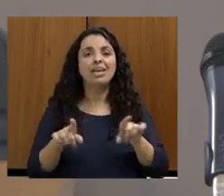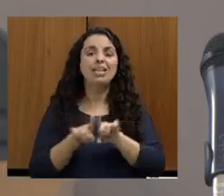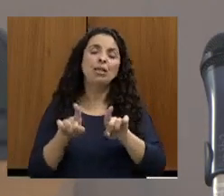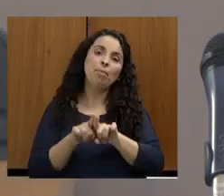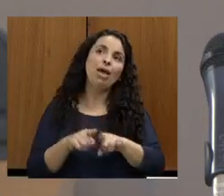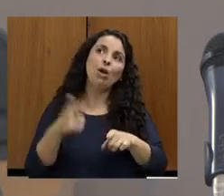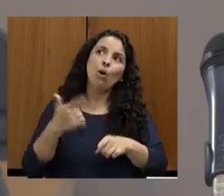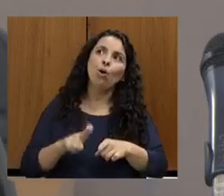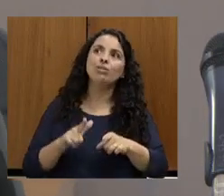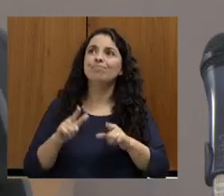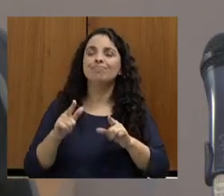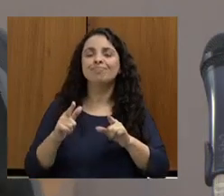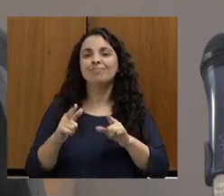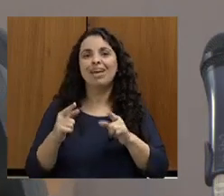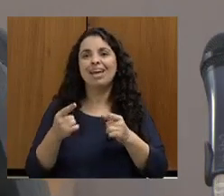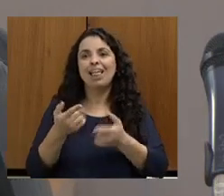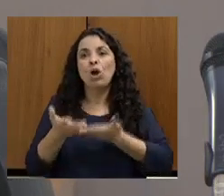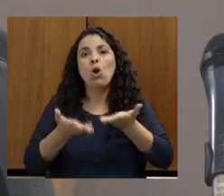caminhamento de denúncia.